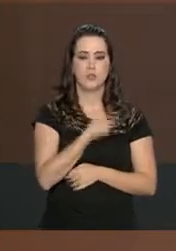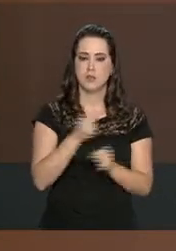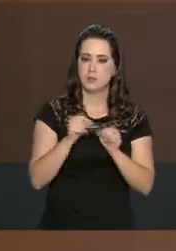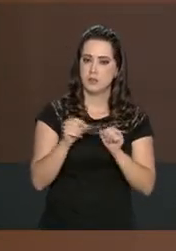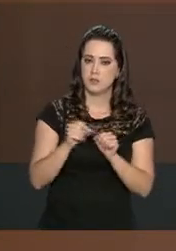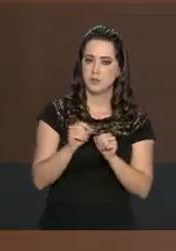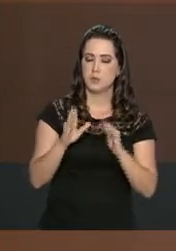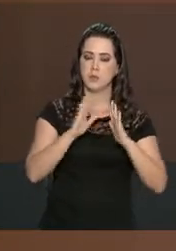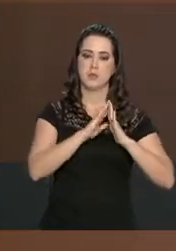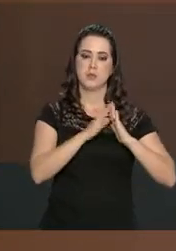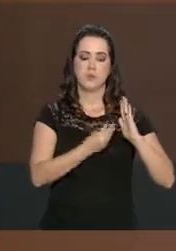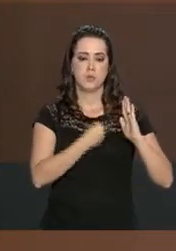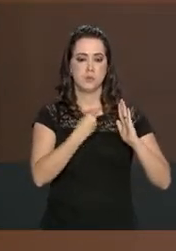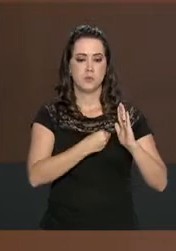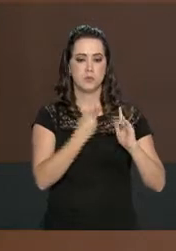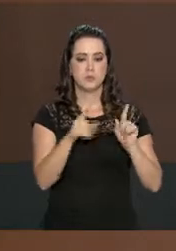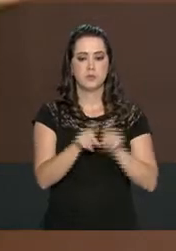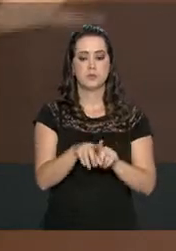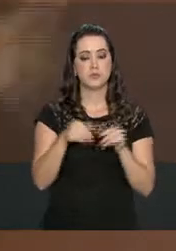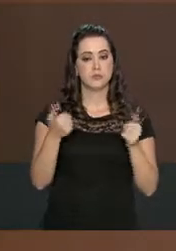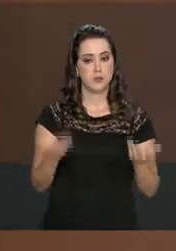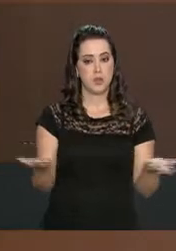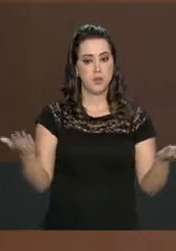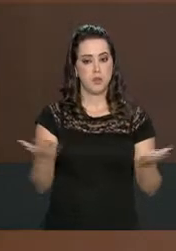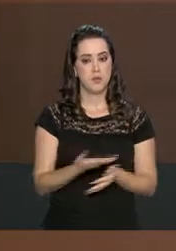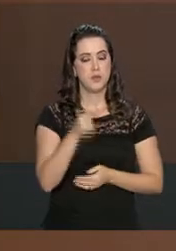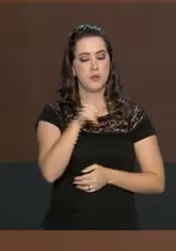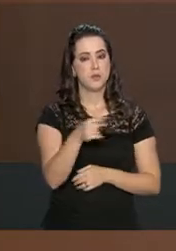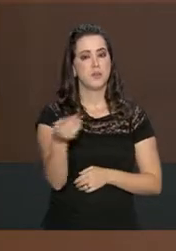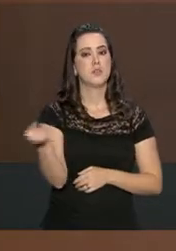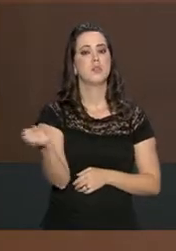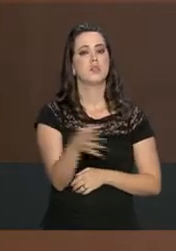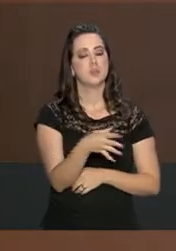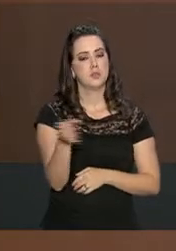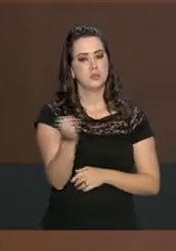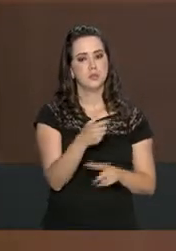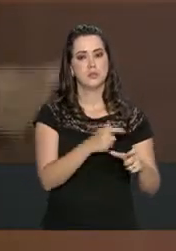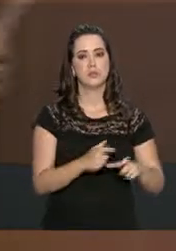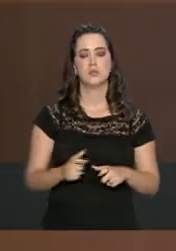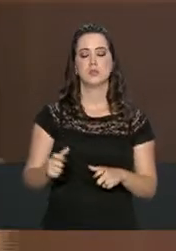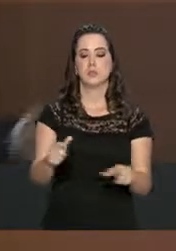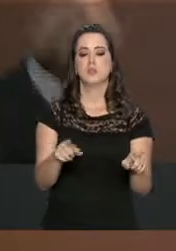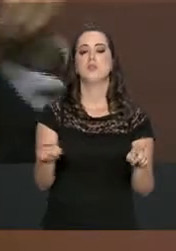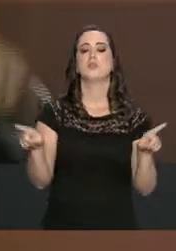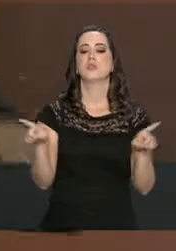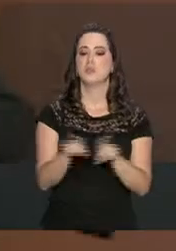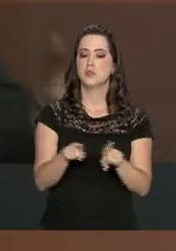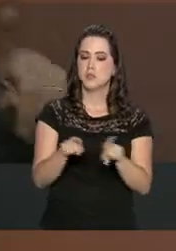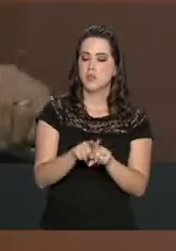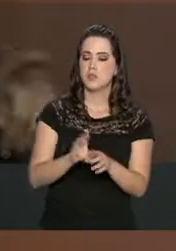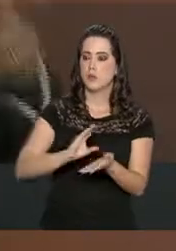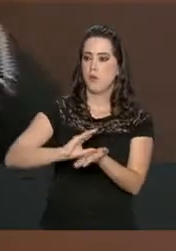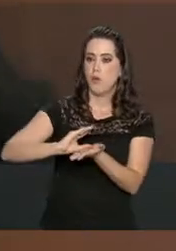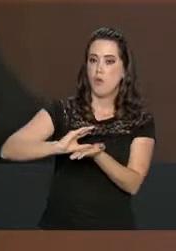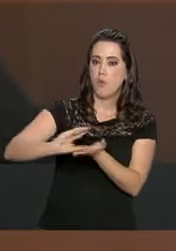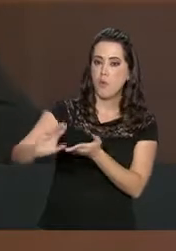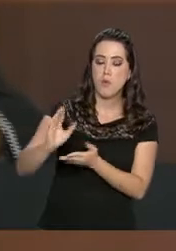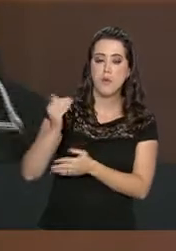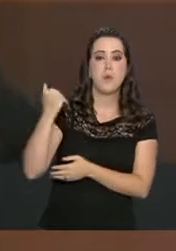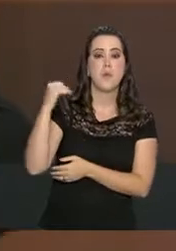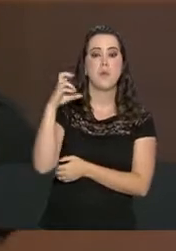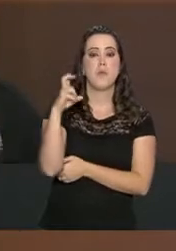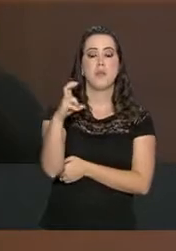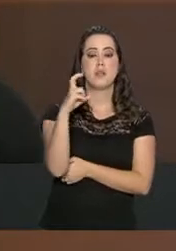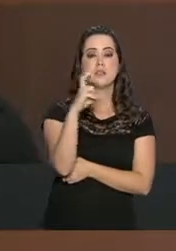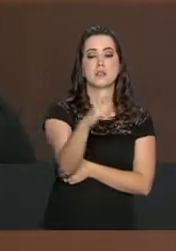Minha Casa Minha Vida, não é? E agora fará novas inaugurações, também está destinando mais